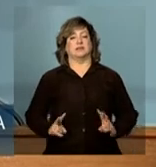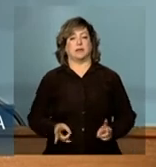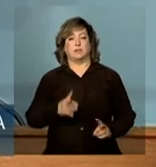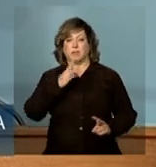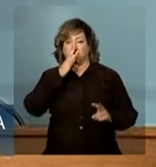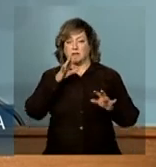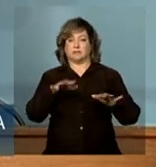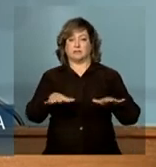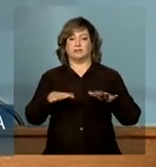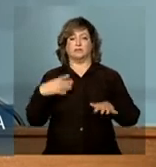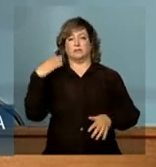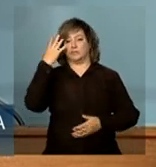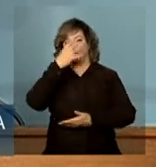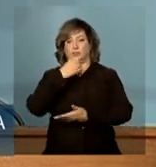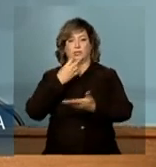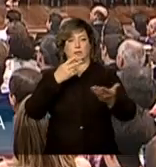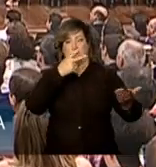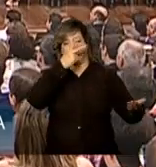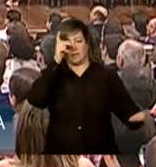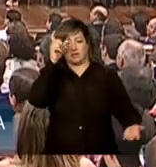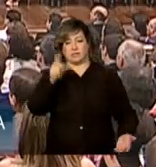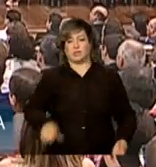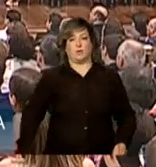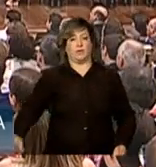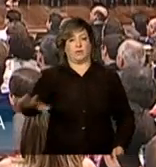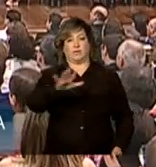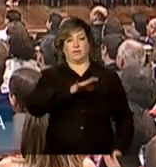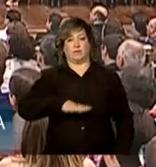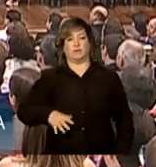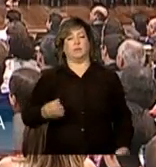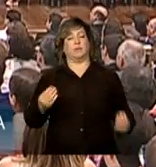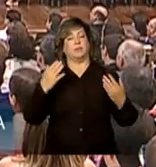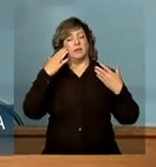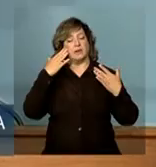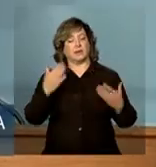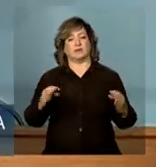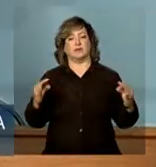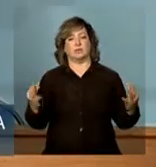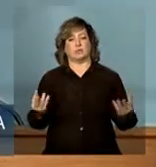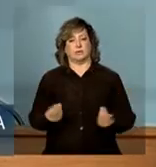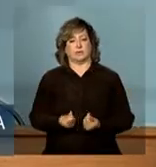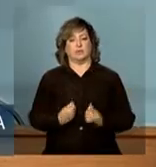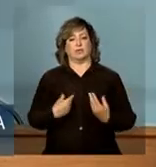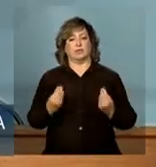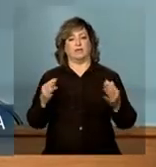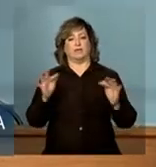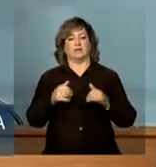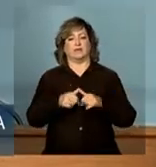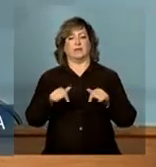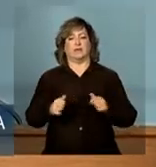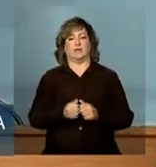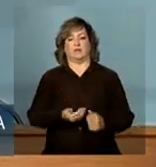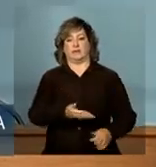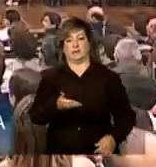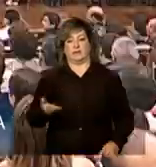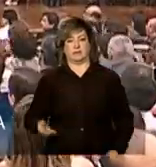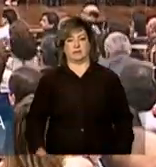encanto com a beleza das pessoas. Muito obrigado a todos. Estou muito feliz de estar aqui com